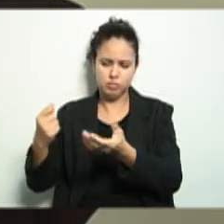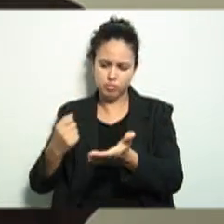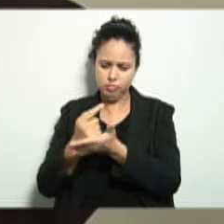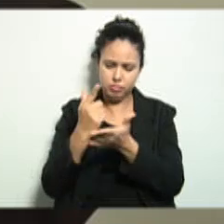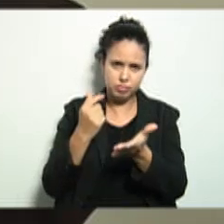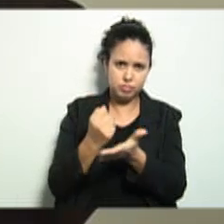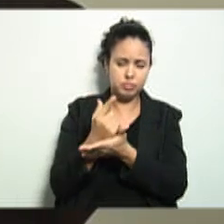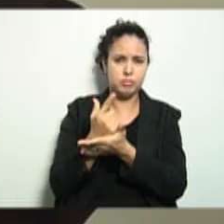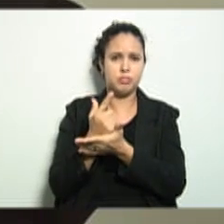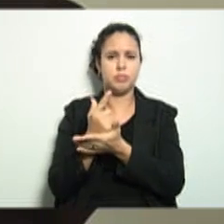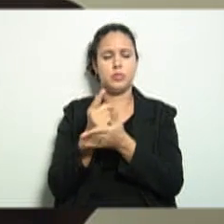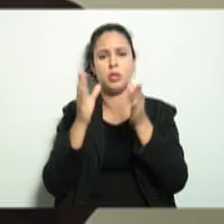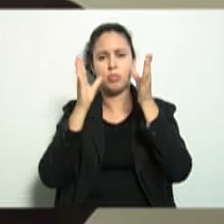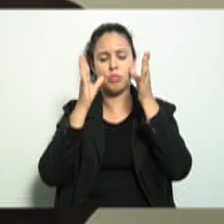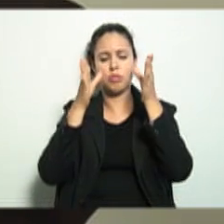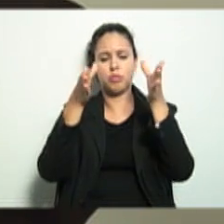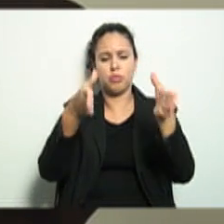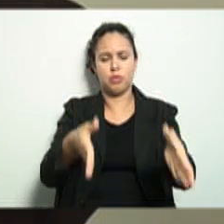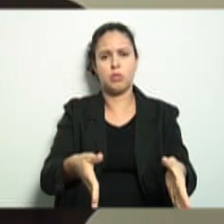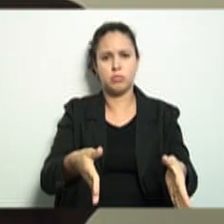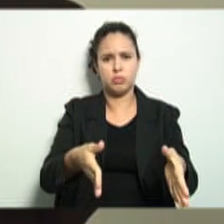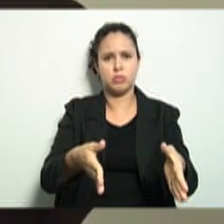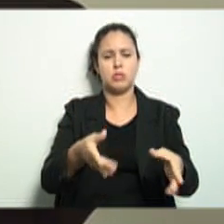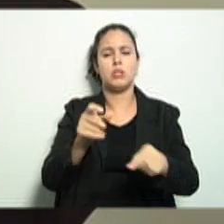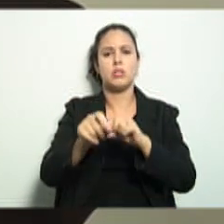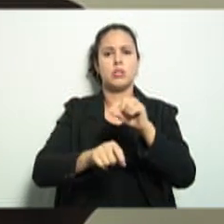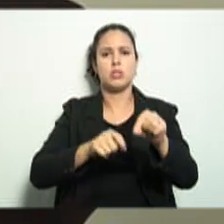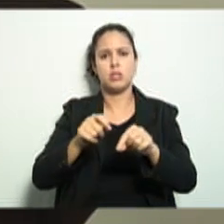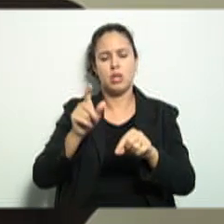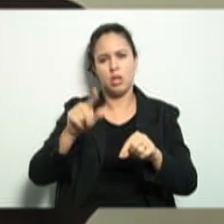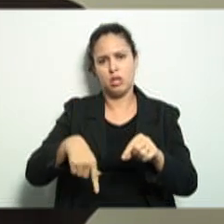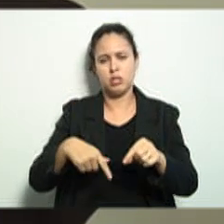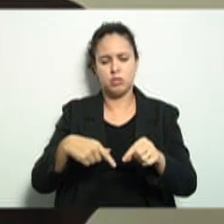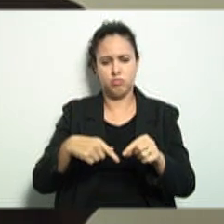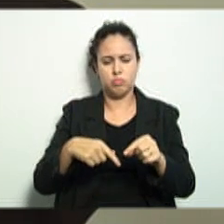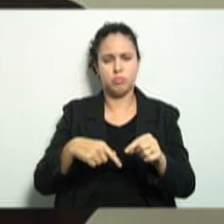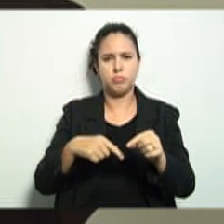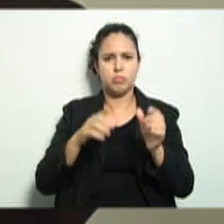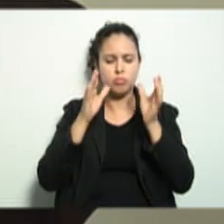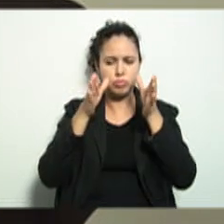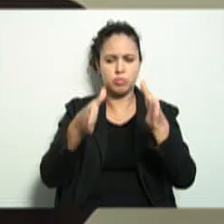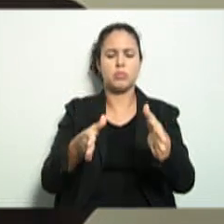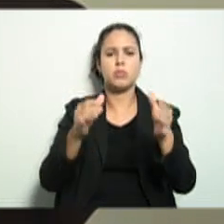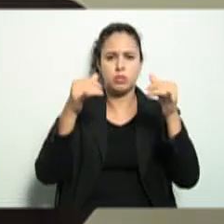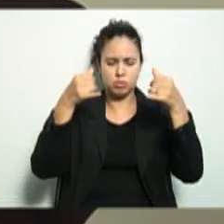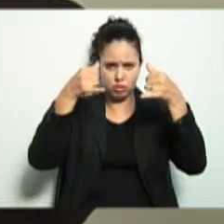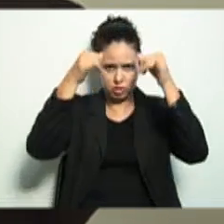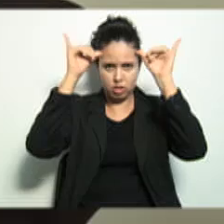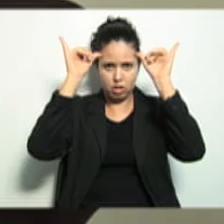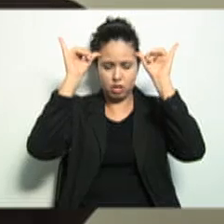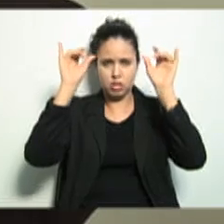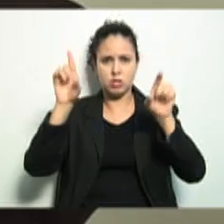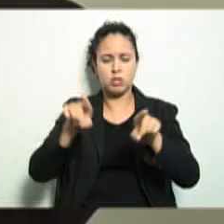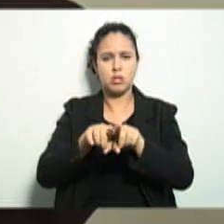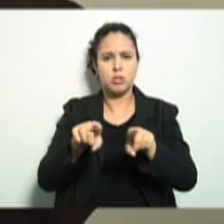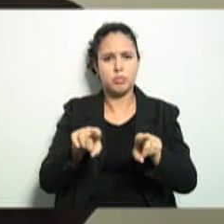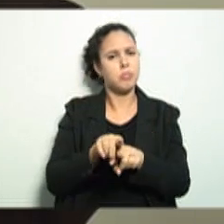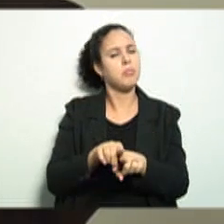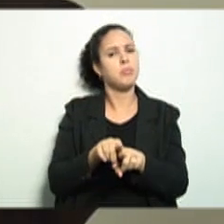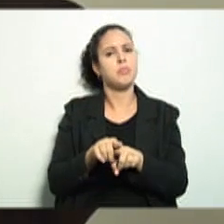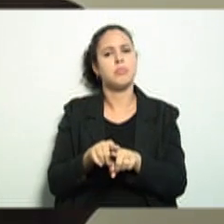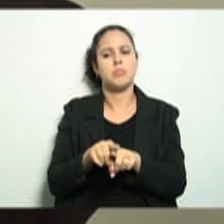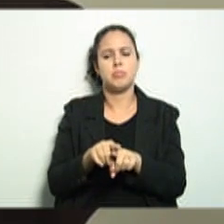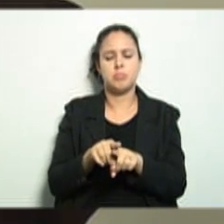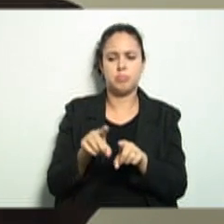calcada basicamente no gado de corte e na indústria de soja. Temos também